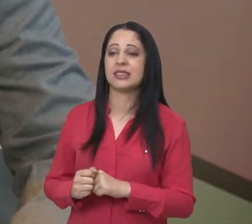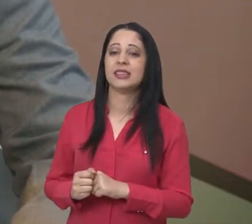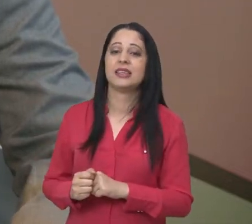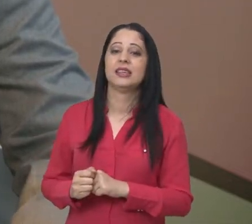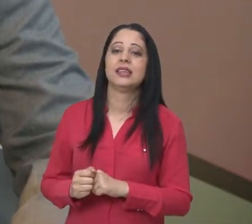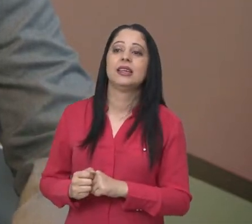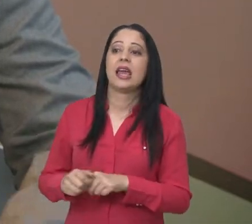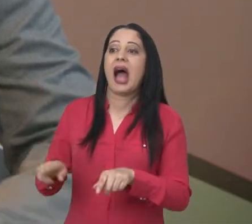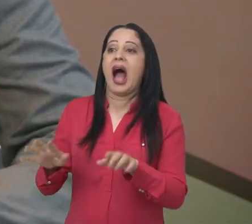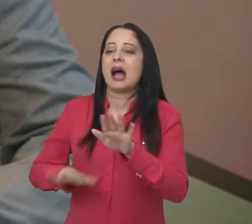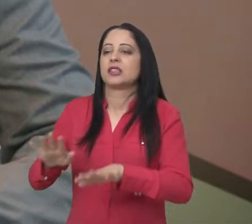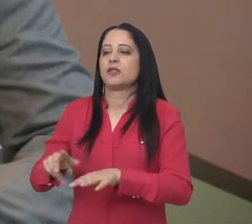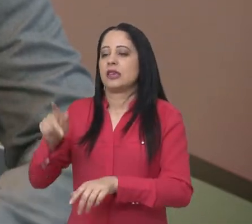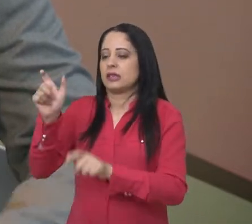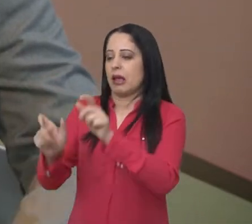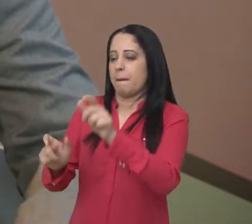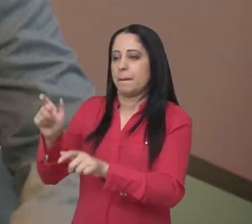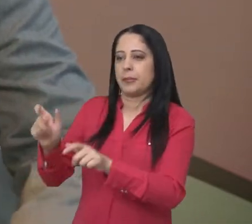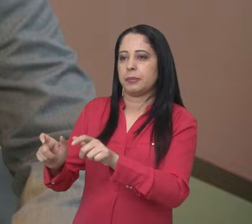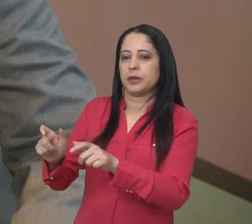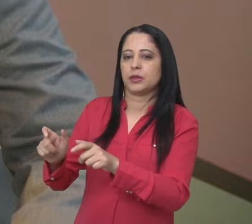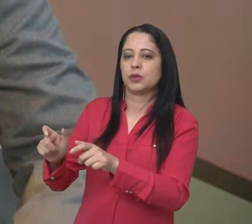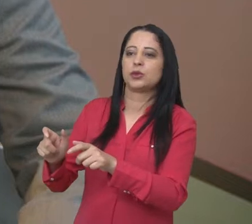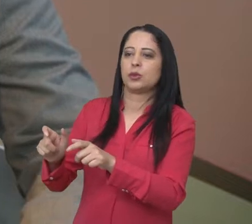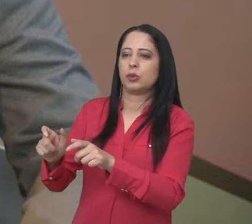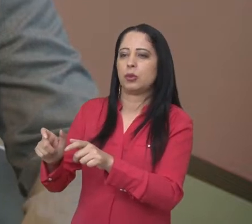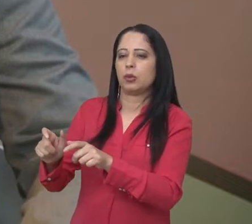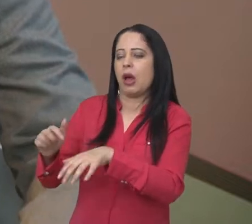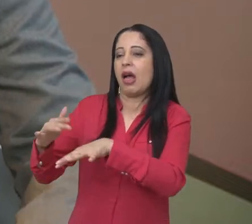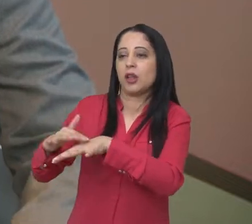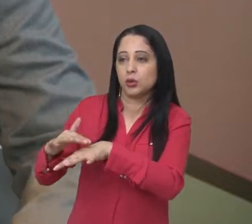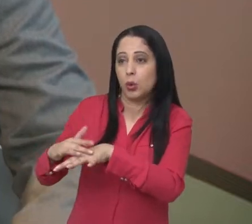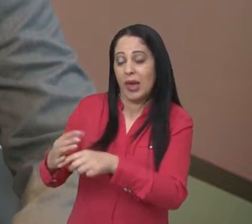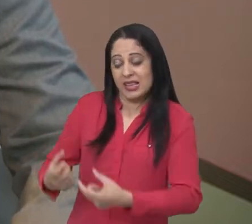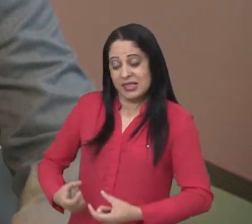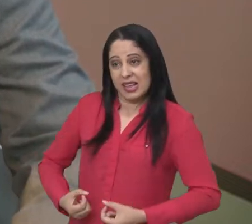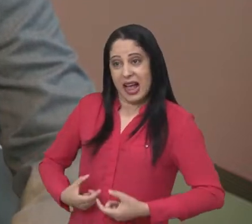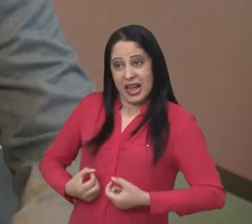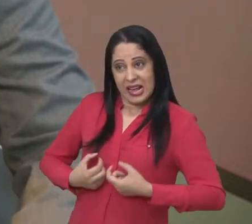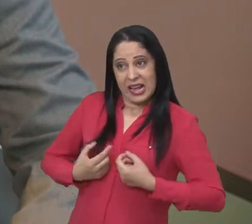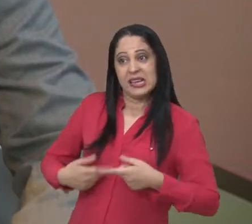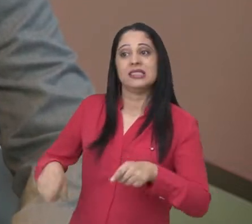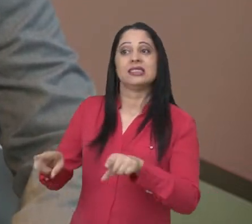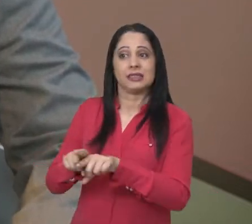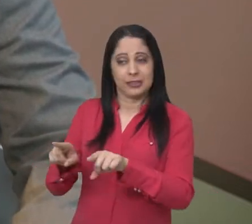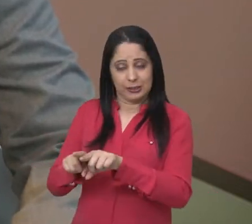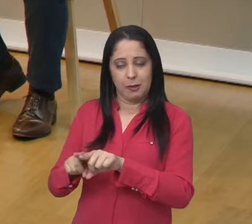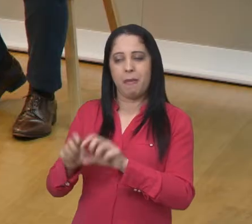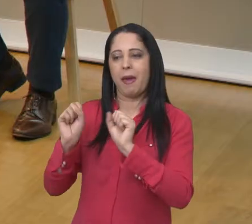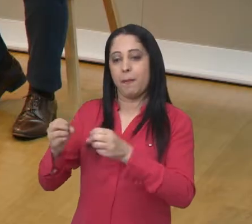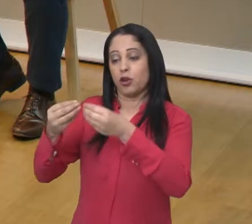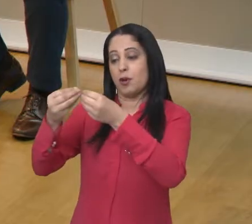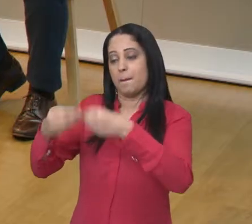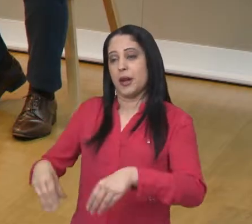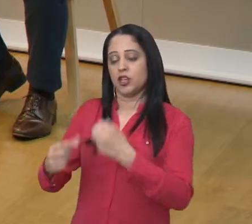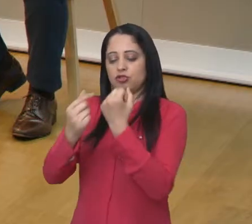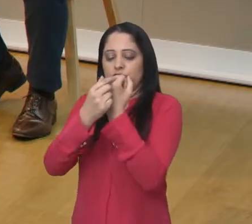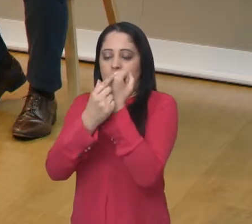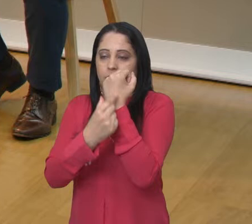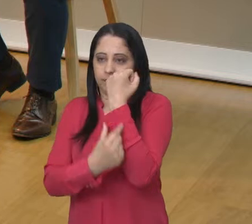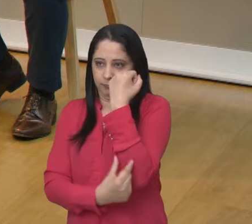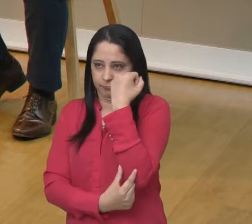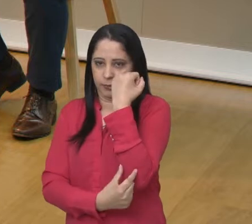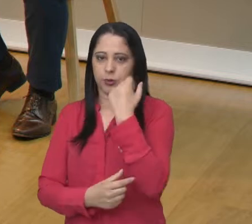as fraturas, os escarregamentos das vértebras, e as doenças oncológicas, né, os tumores que podem também sediar a coluna